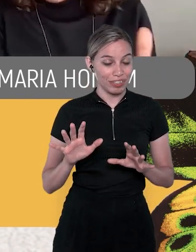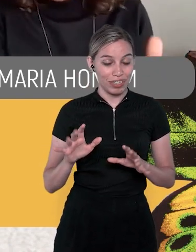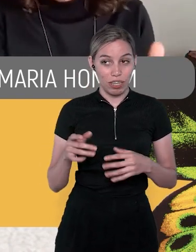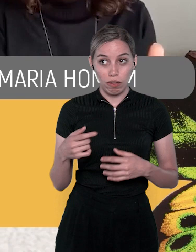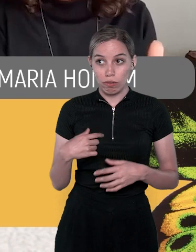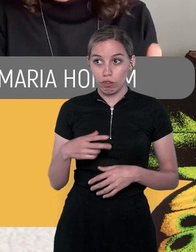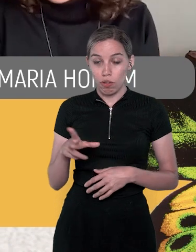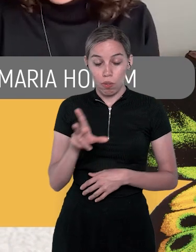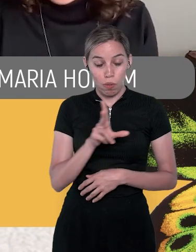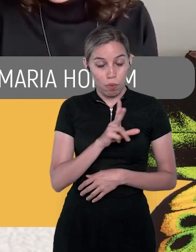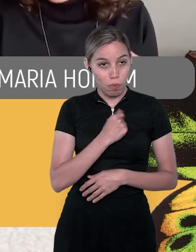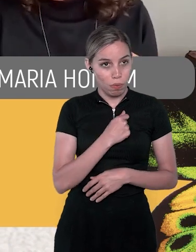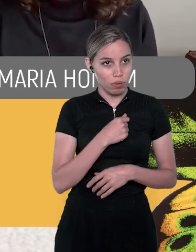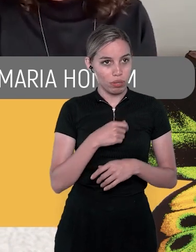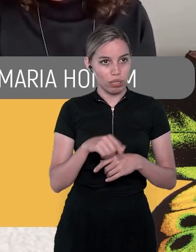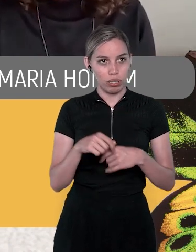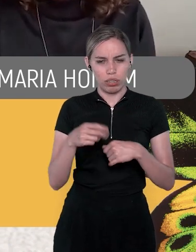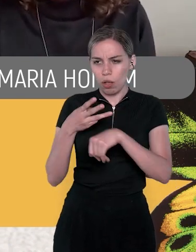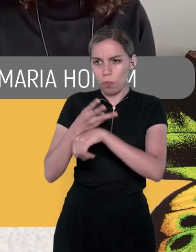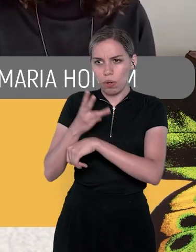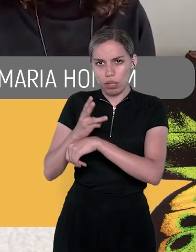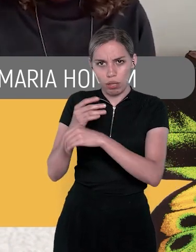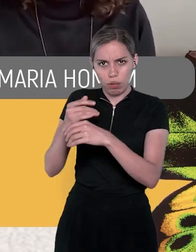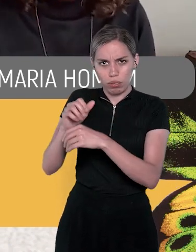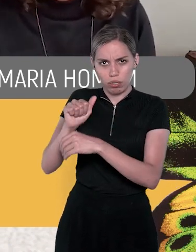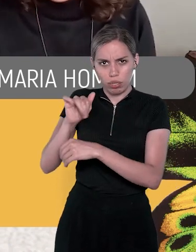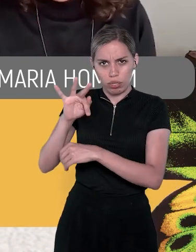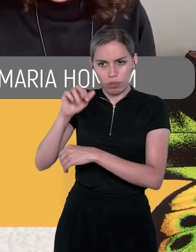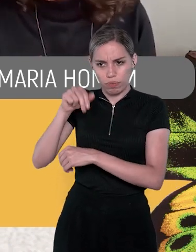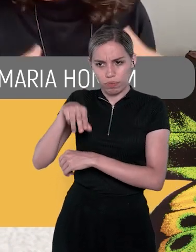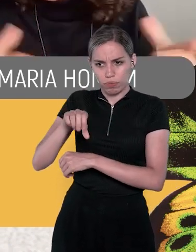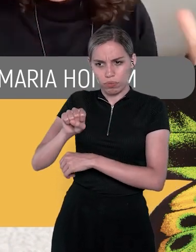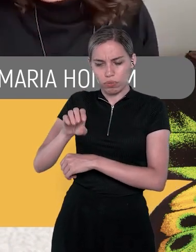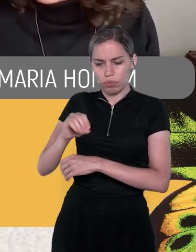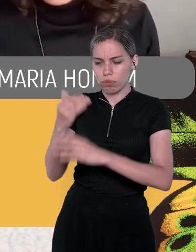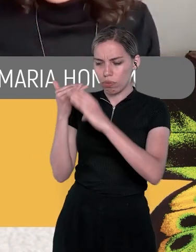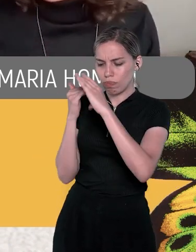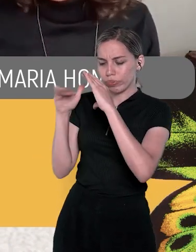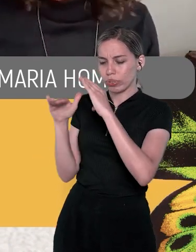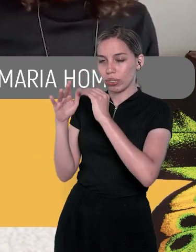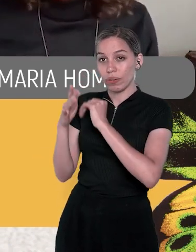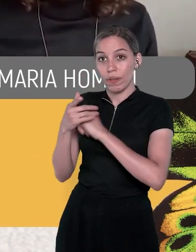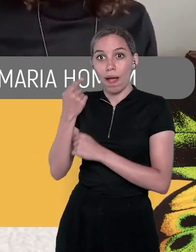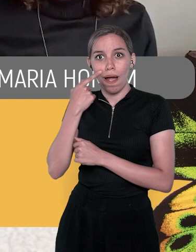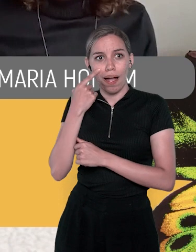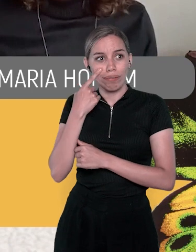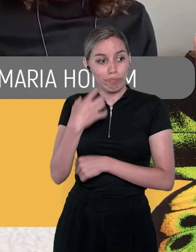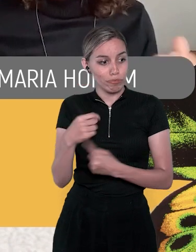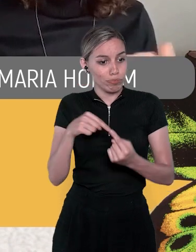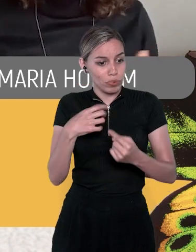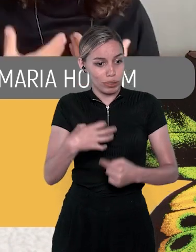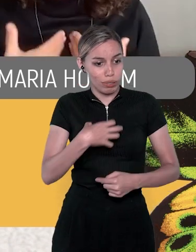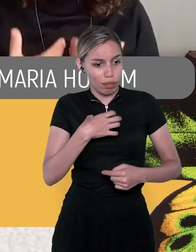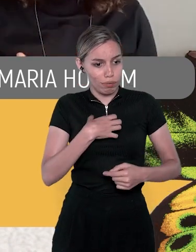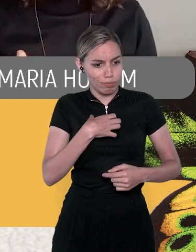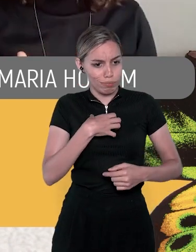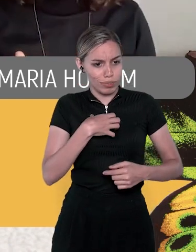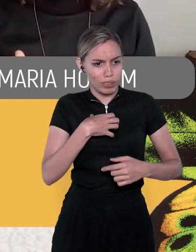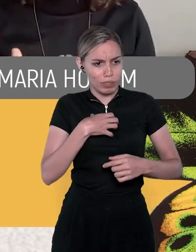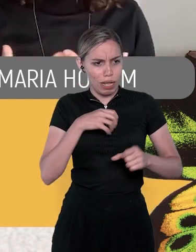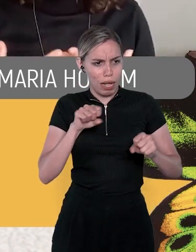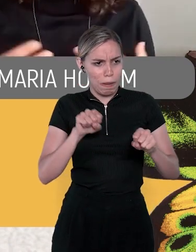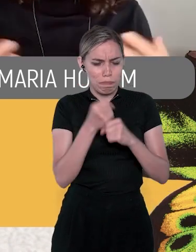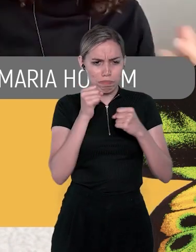para o Afonso, até que, assim, não faz sentido a destruição. Você